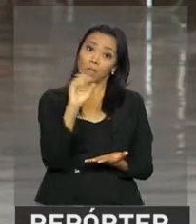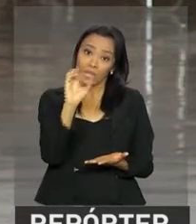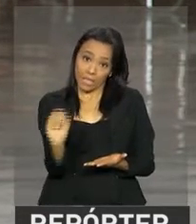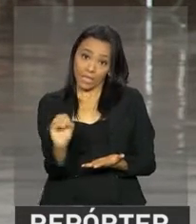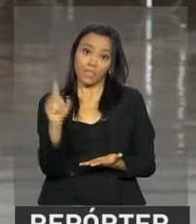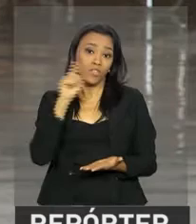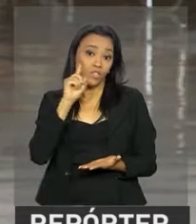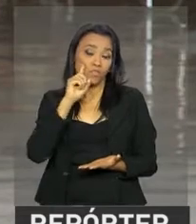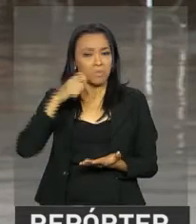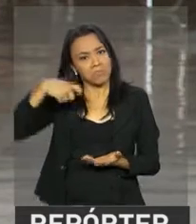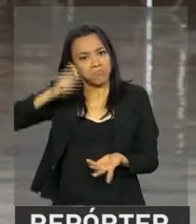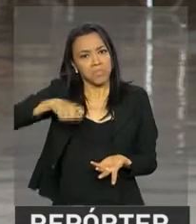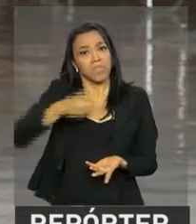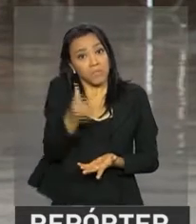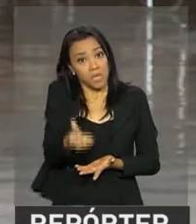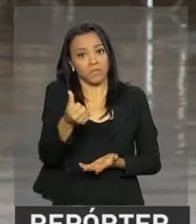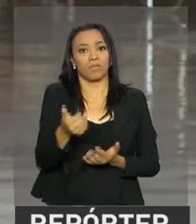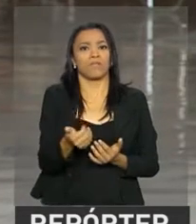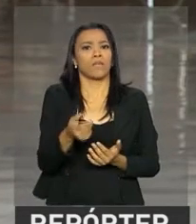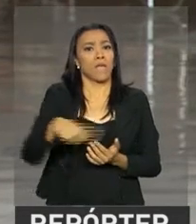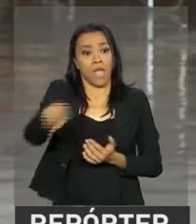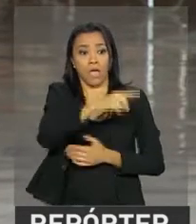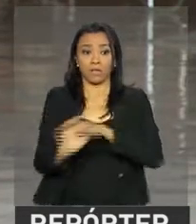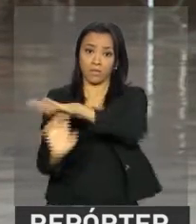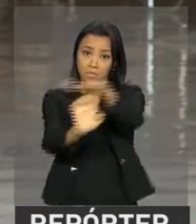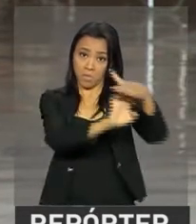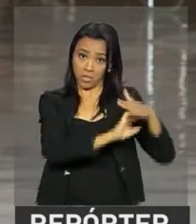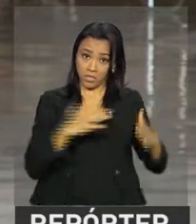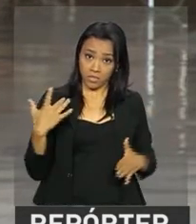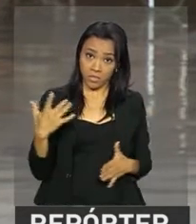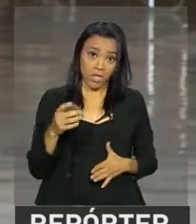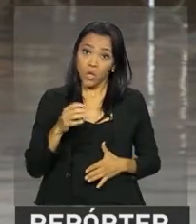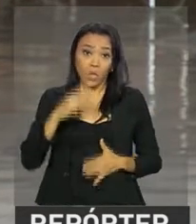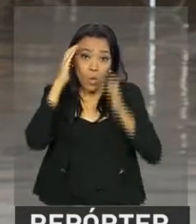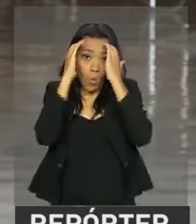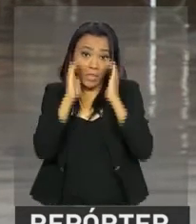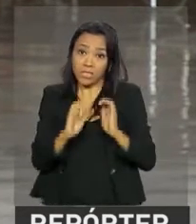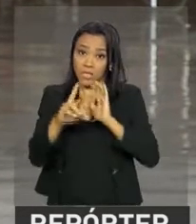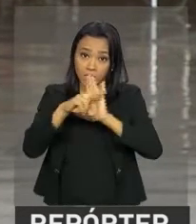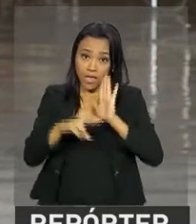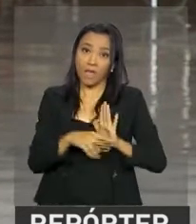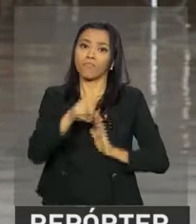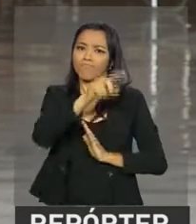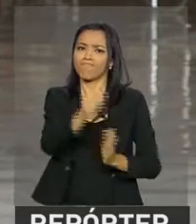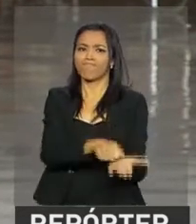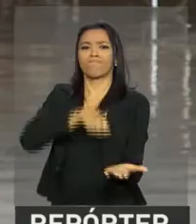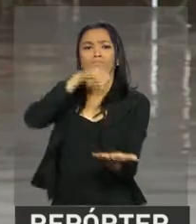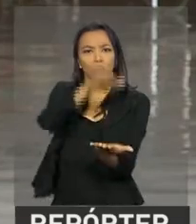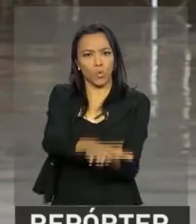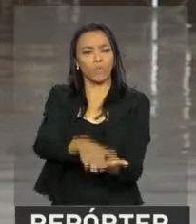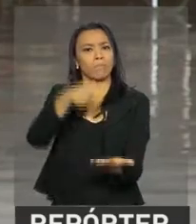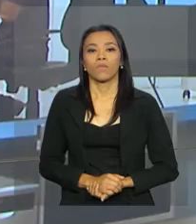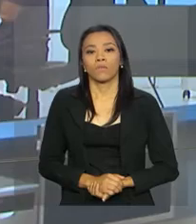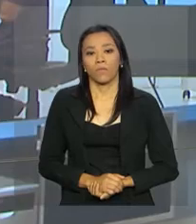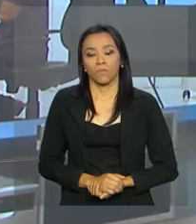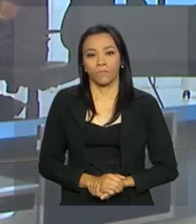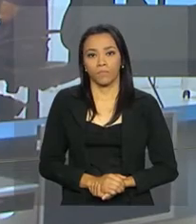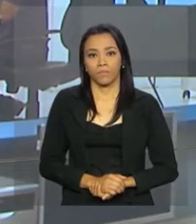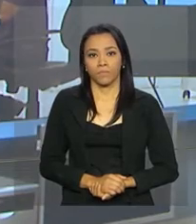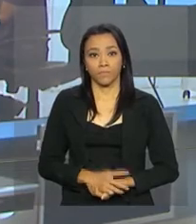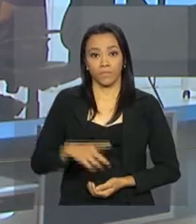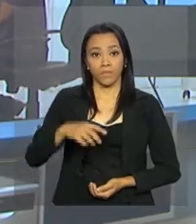então as operadoras que não cumprirem essas novas regras elas ficam obrigados a pagar uma multa de 30 mil reais e